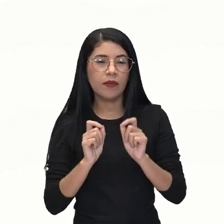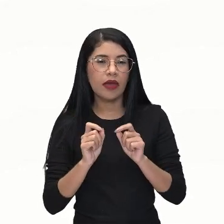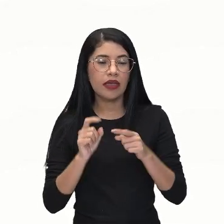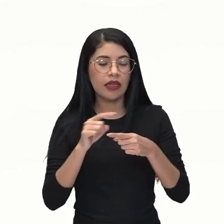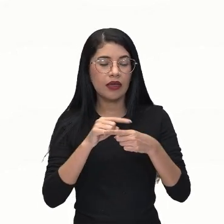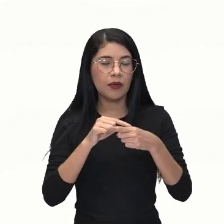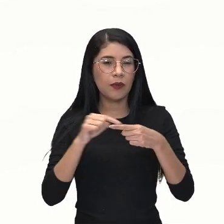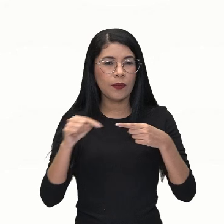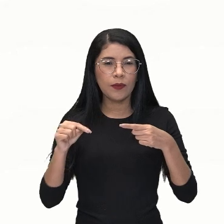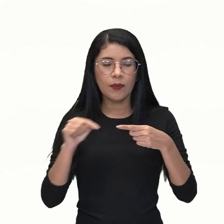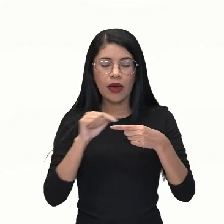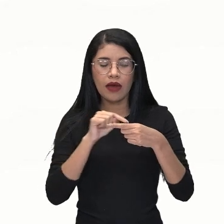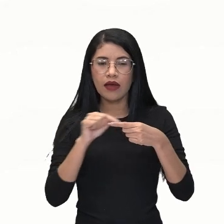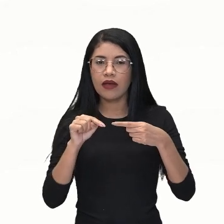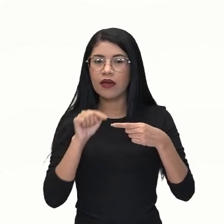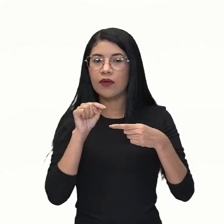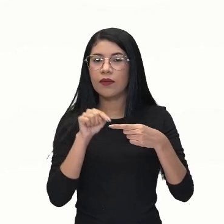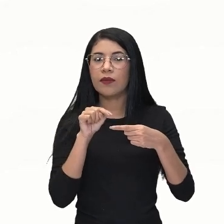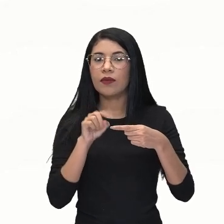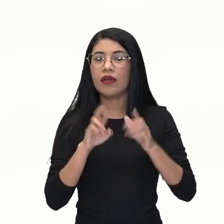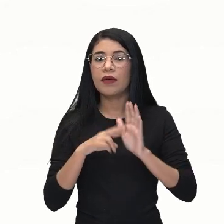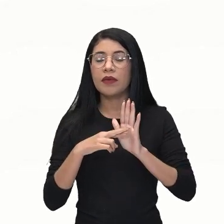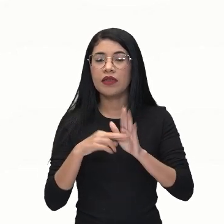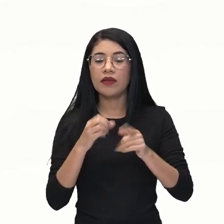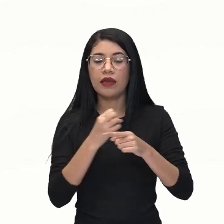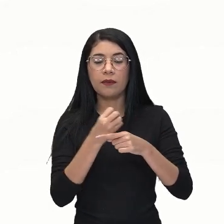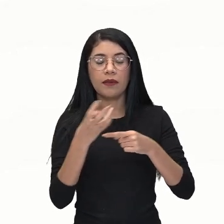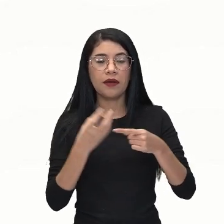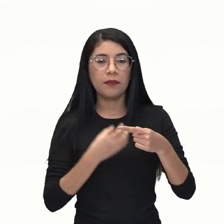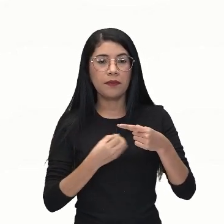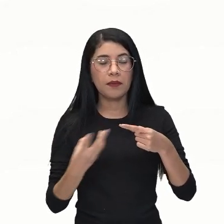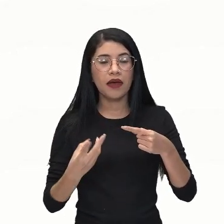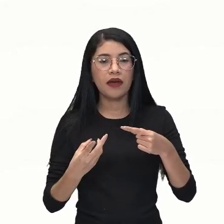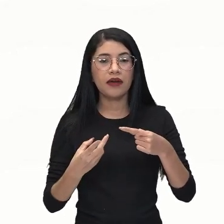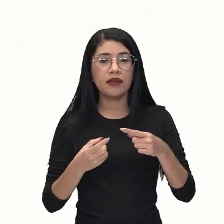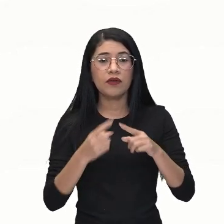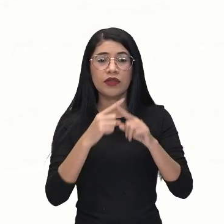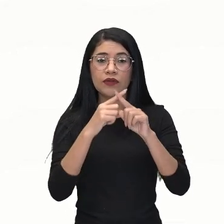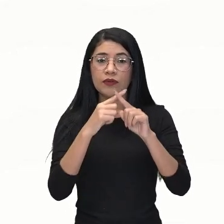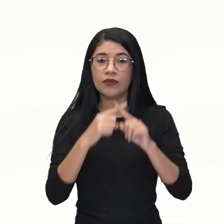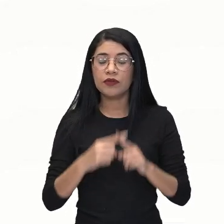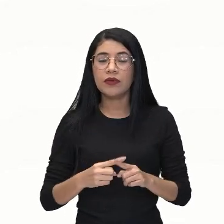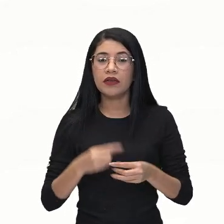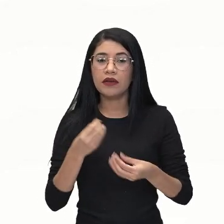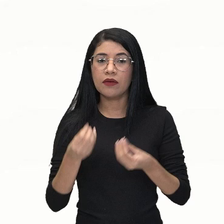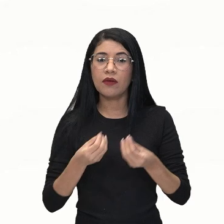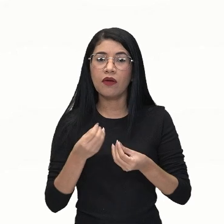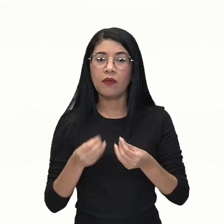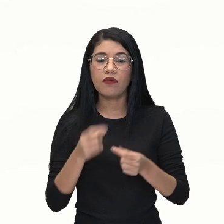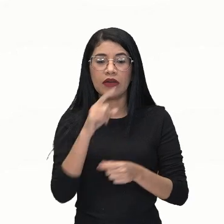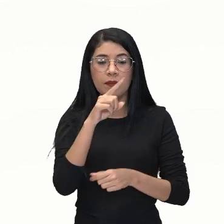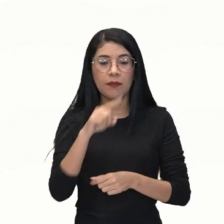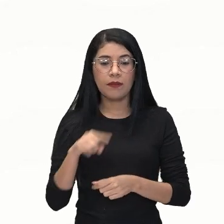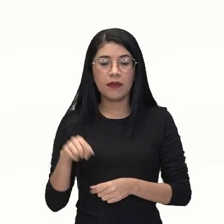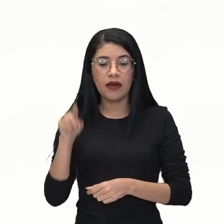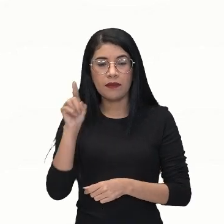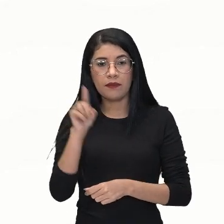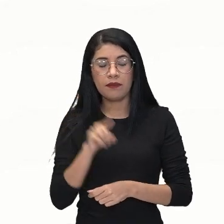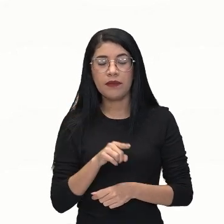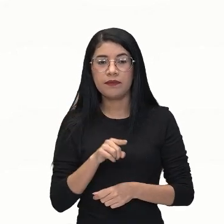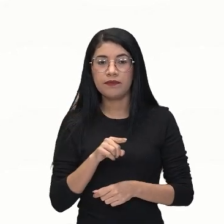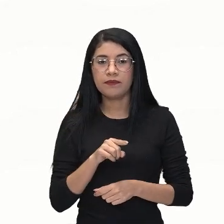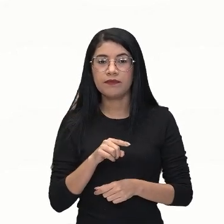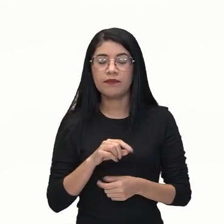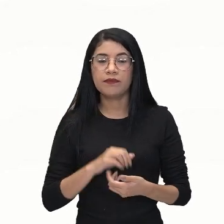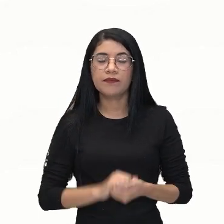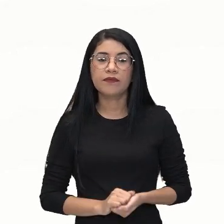tracinho, né, de fração, e a gente faz a nossa multiplicação em forma de X. Por que eu faço a multiplicação